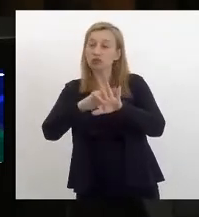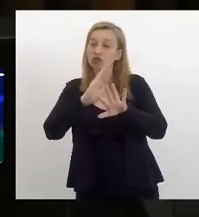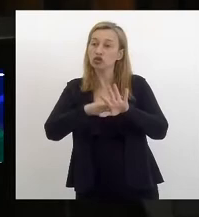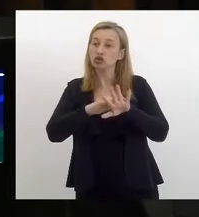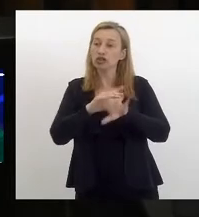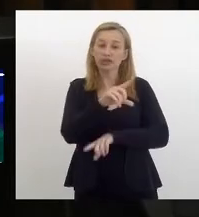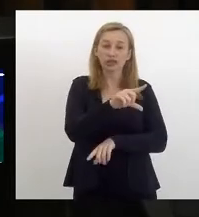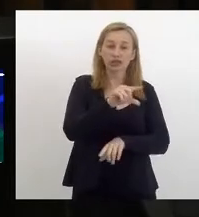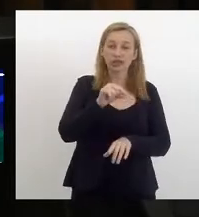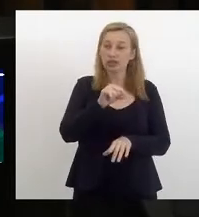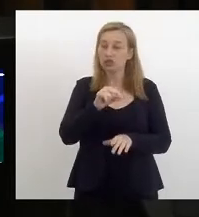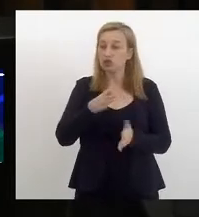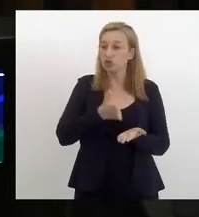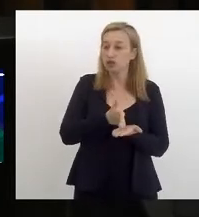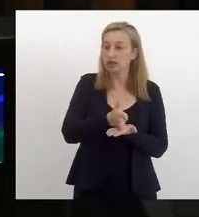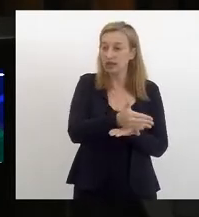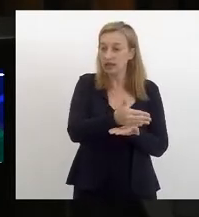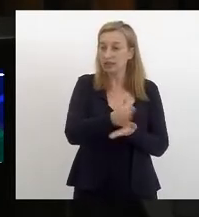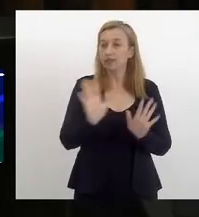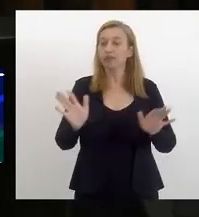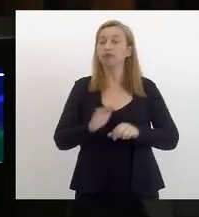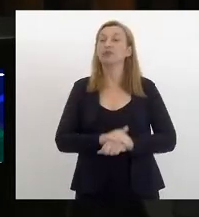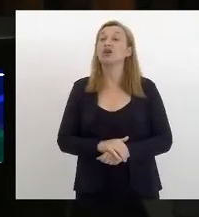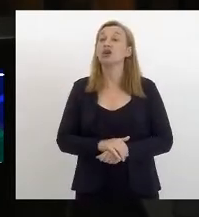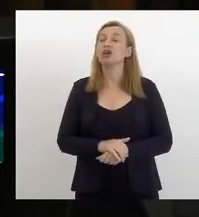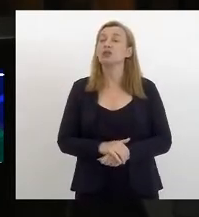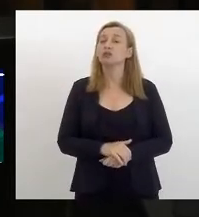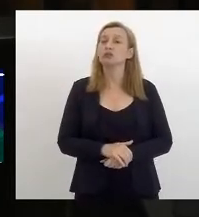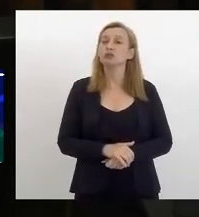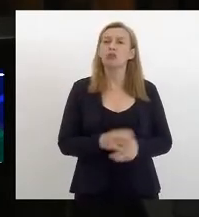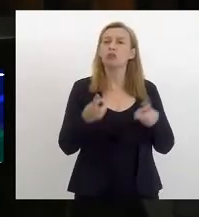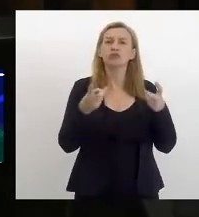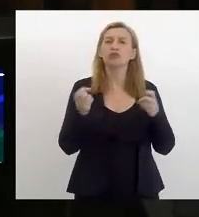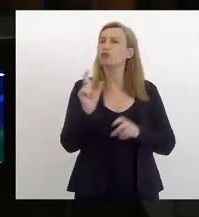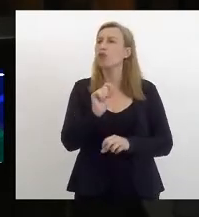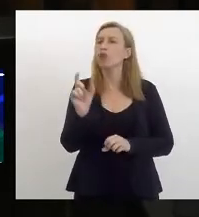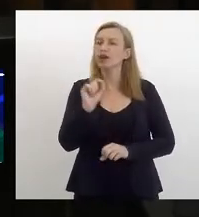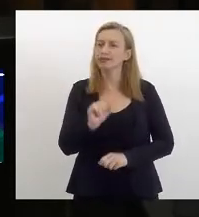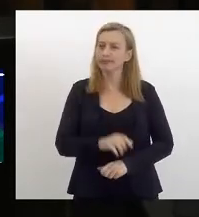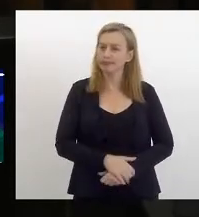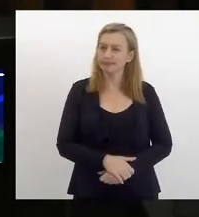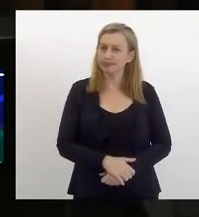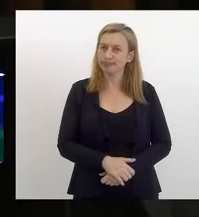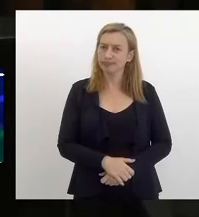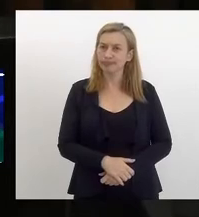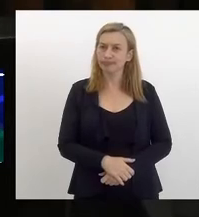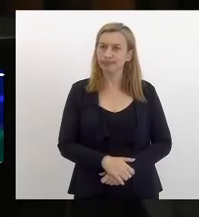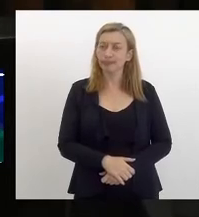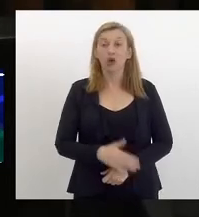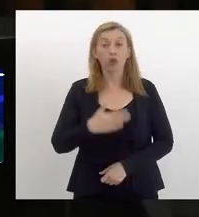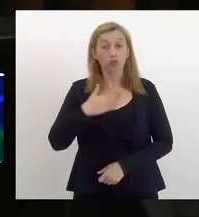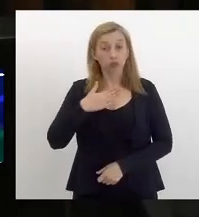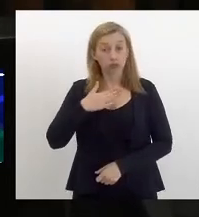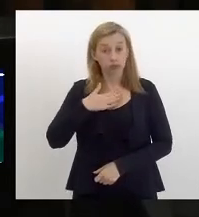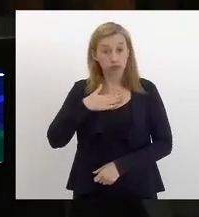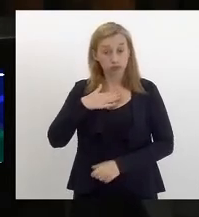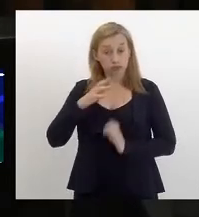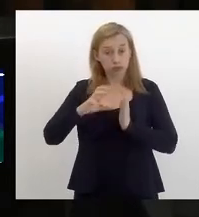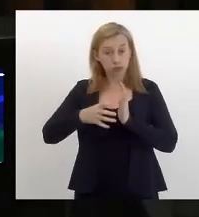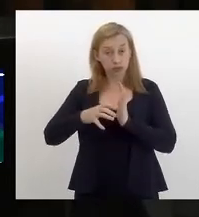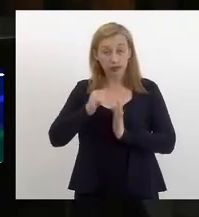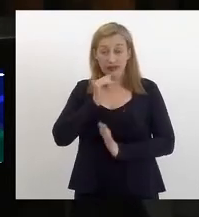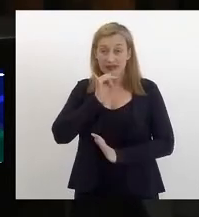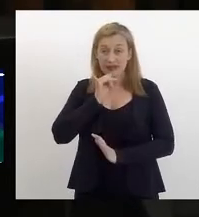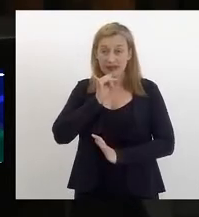e o e verificou-se O que por exemplo e o meu partido